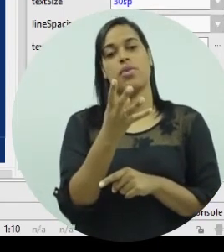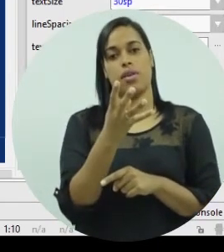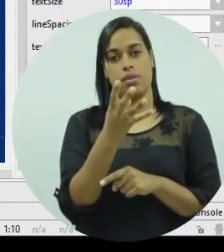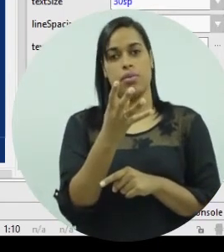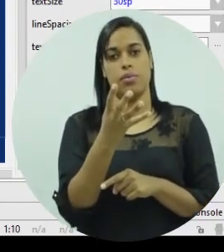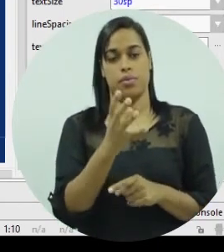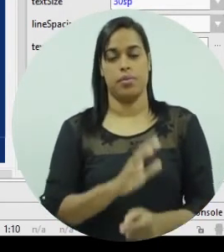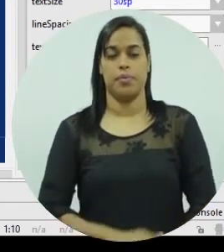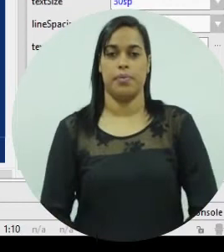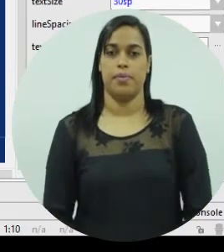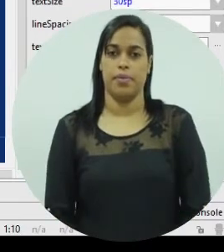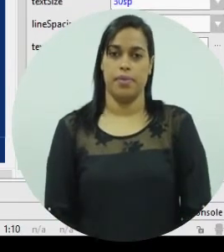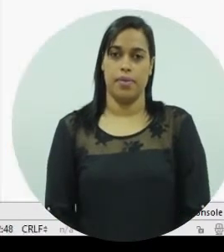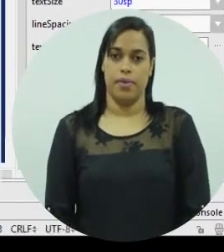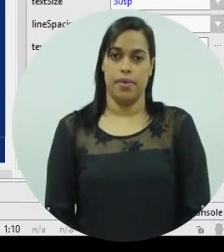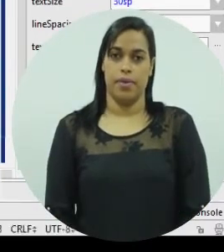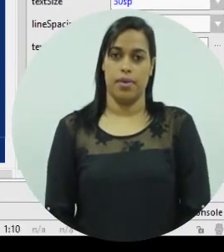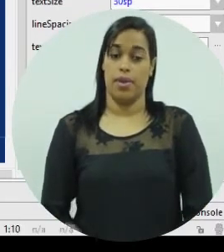resultado.